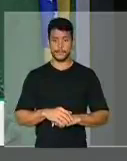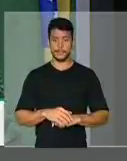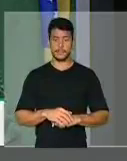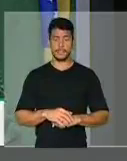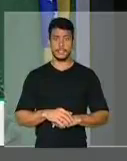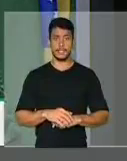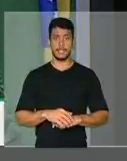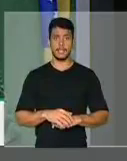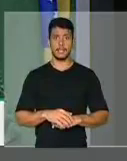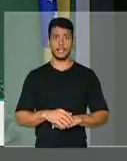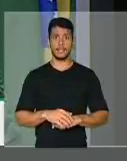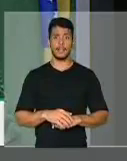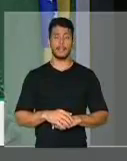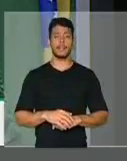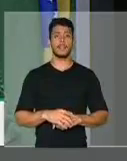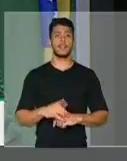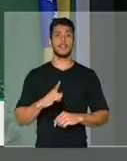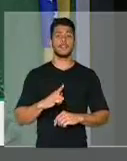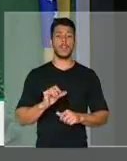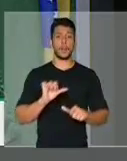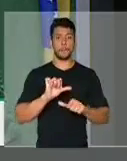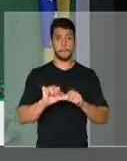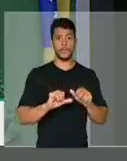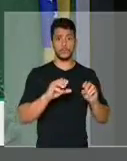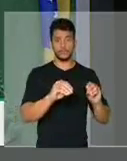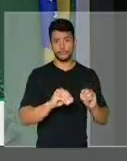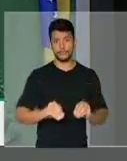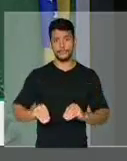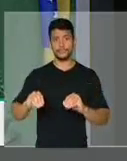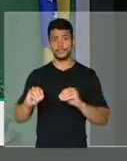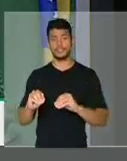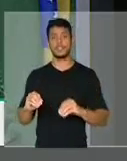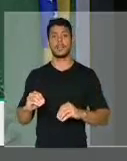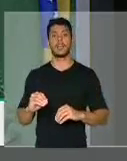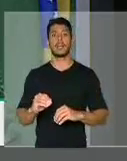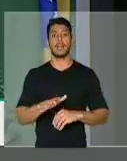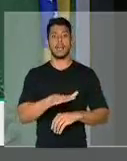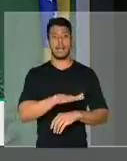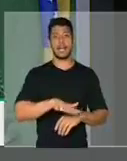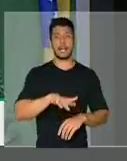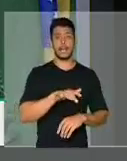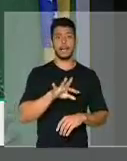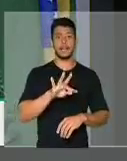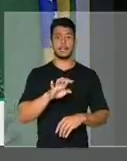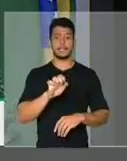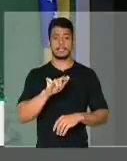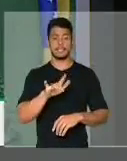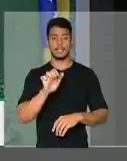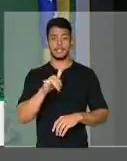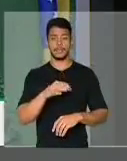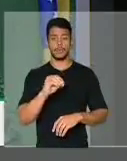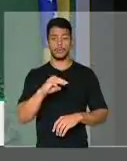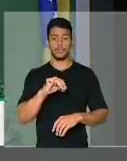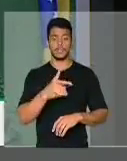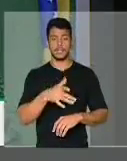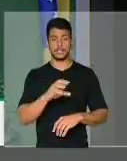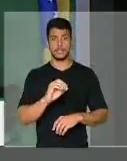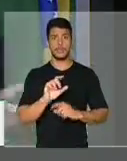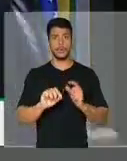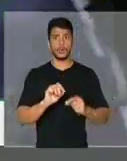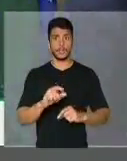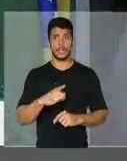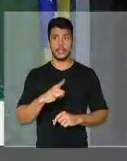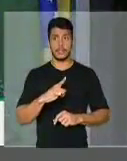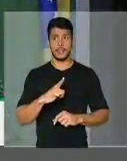do sistema de telecomunicações a partir da privatização de uma